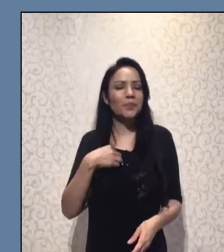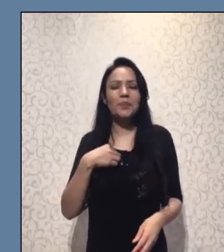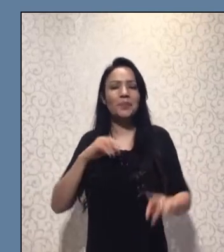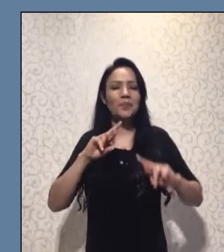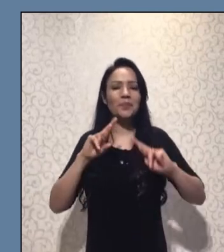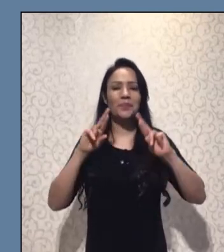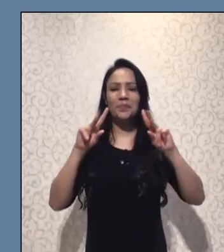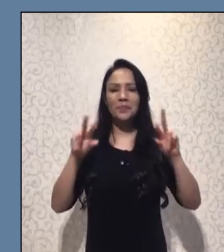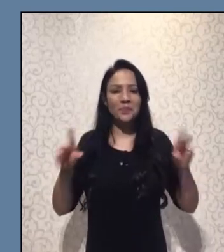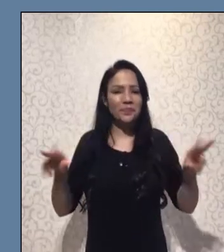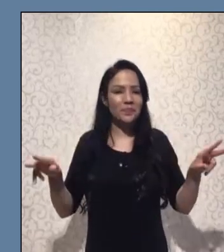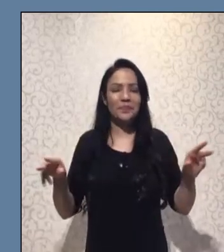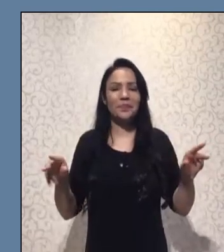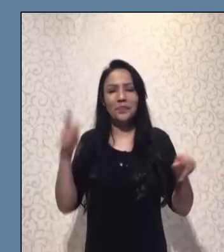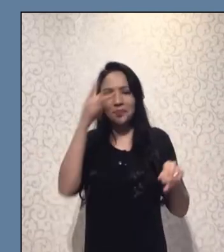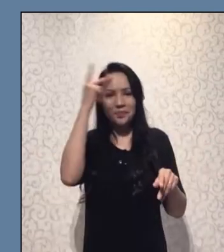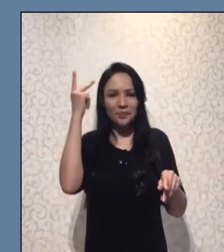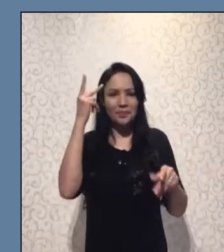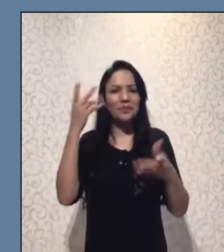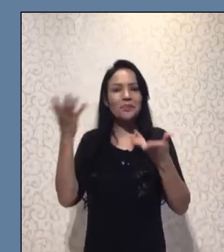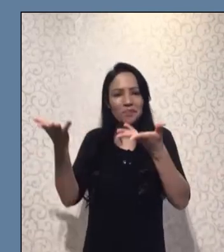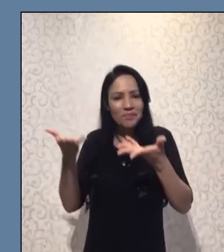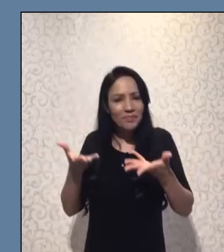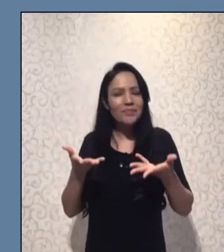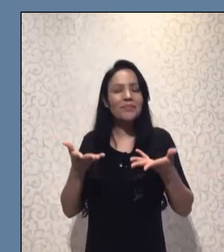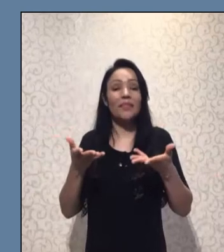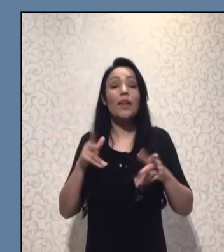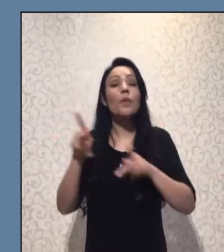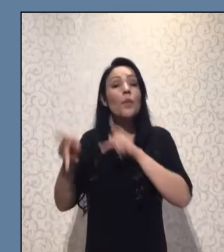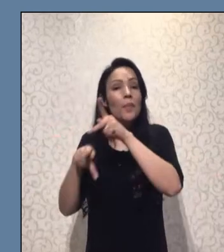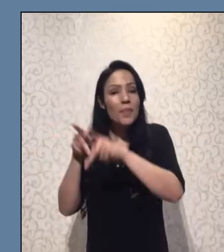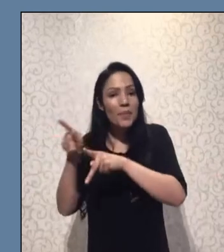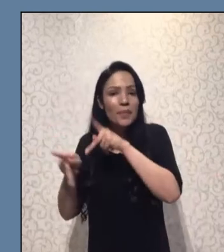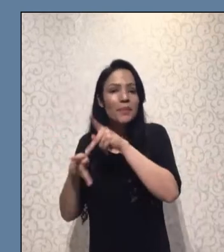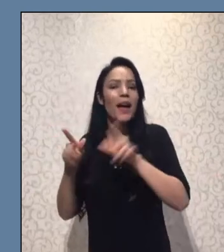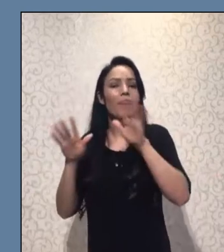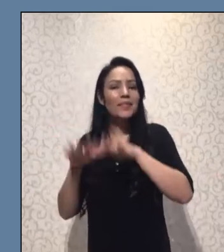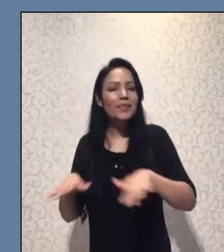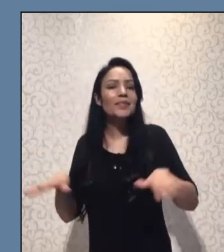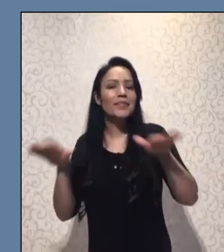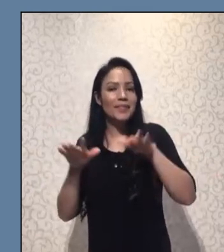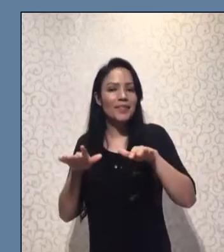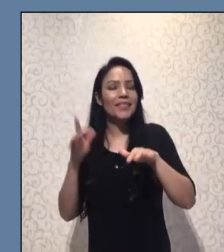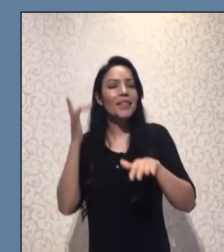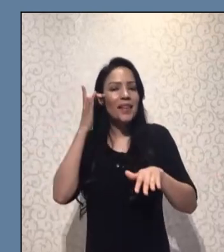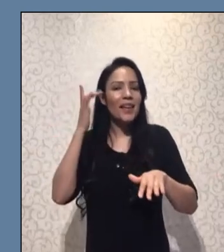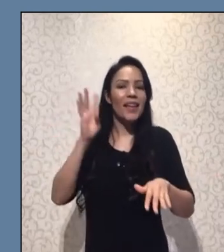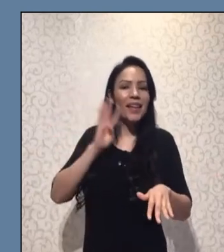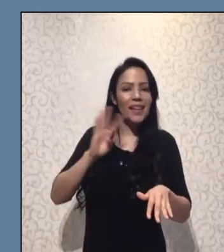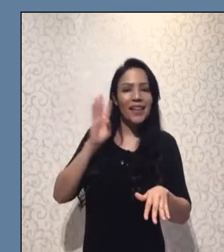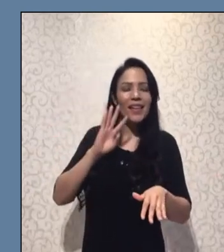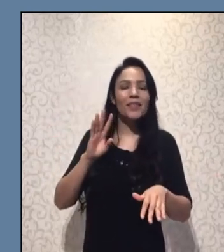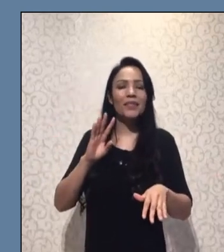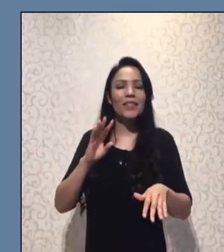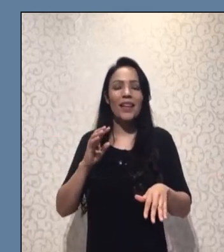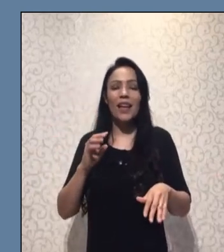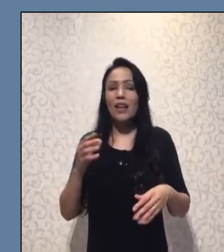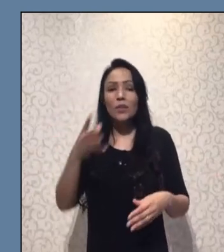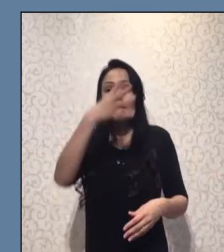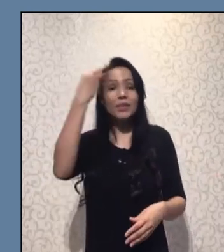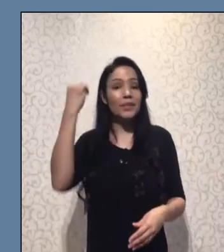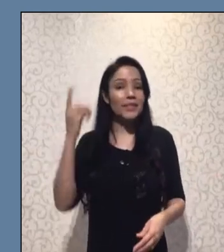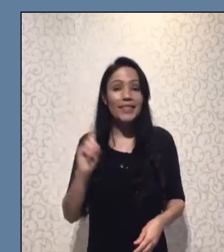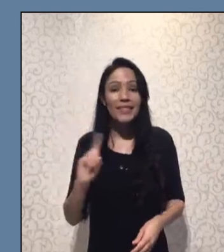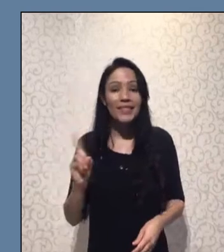foram convidadas, e o público em geral, isso que eu acho que é um dado interessante, não se esquece,